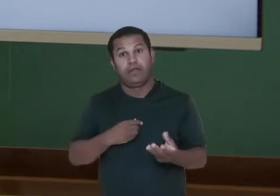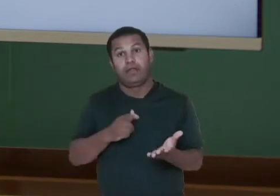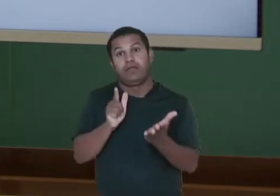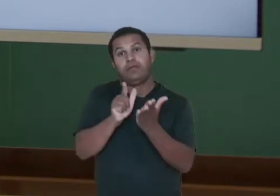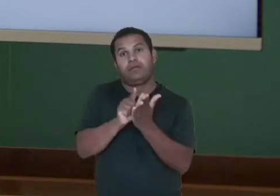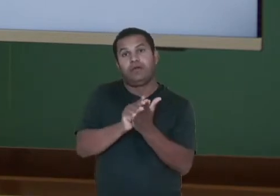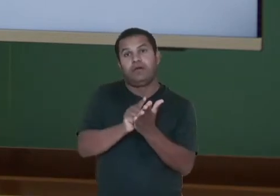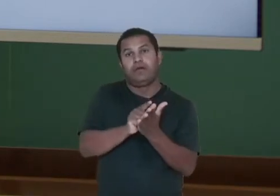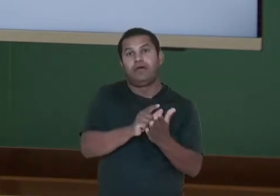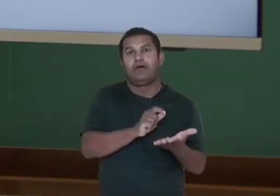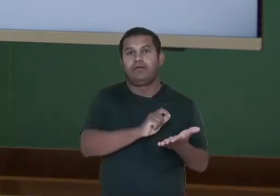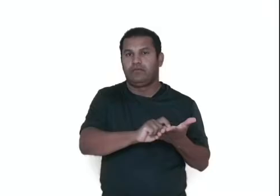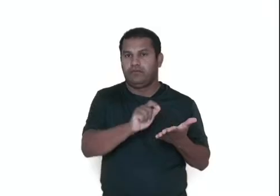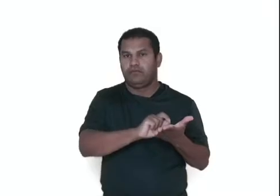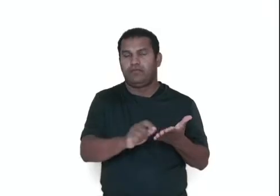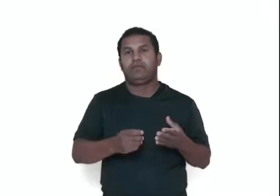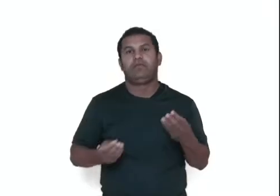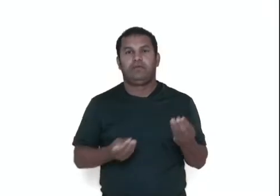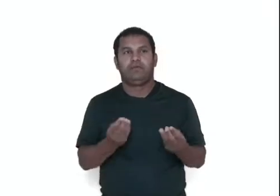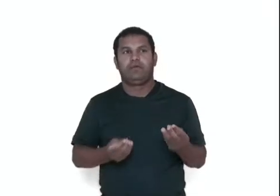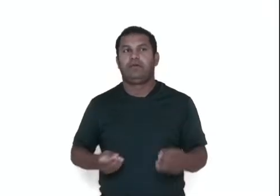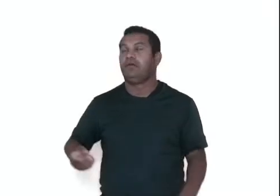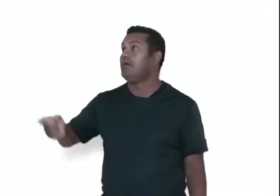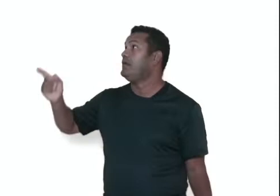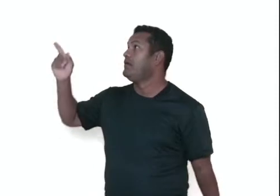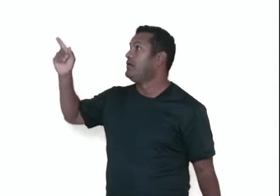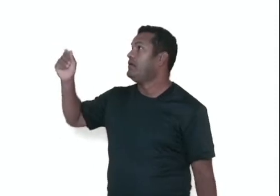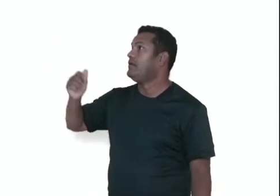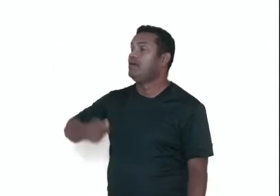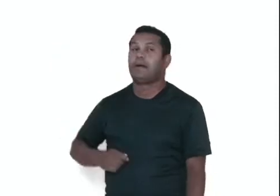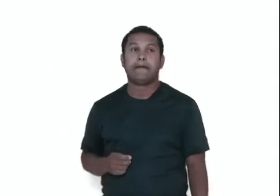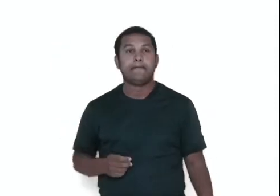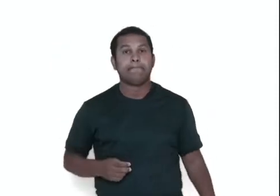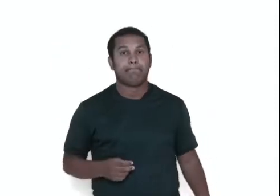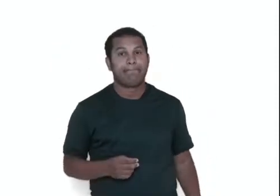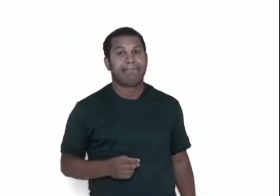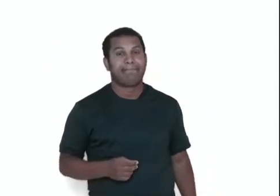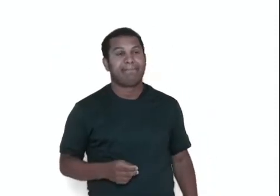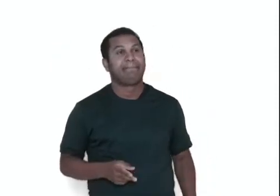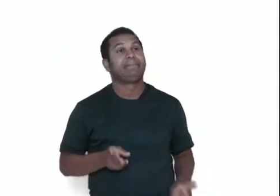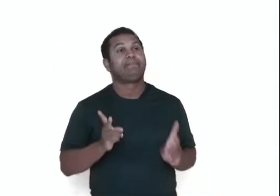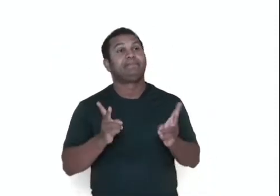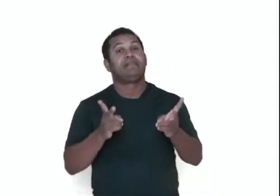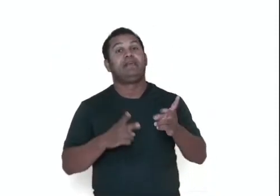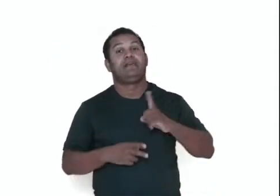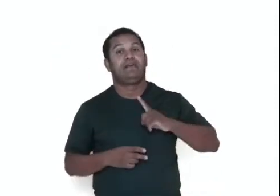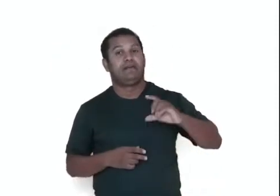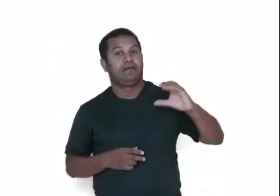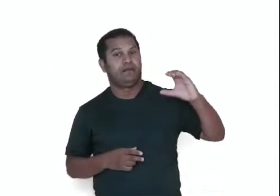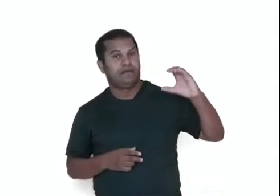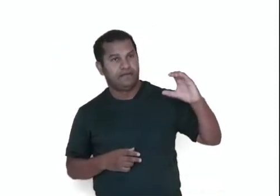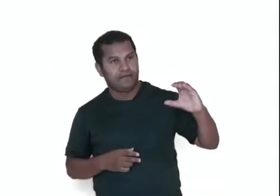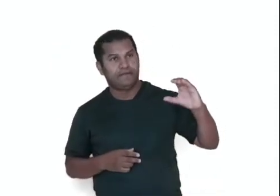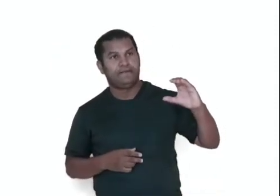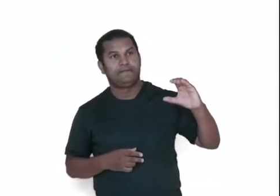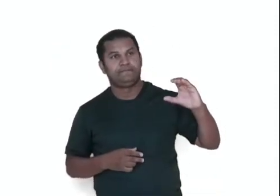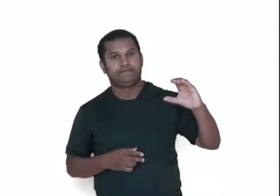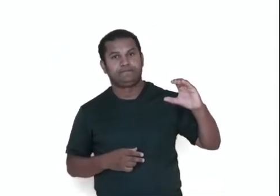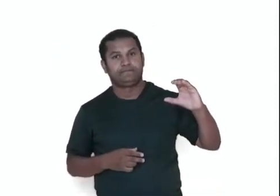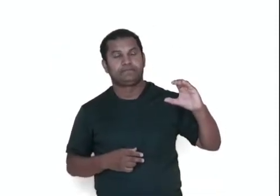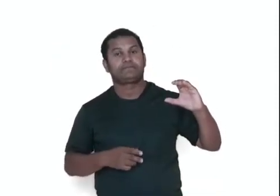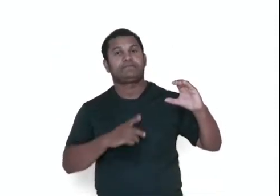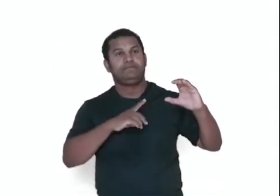esse slide que está aqui na tela, certo? Então, você vê aqui, por exemplo, antes da colisão. Então, você tem ali que a quantidade de